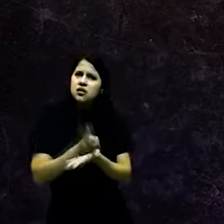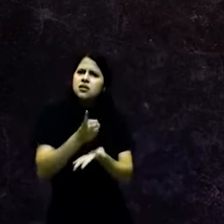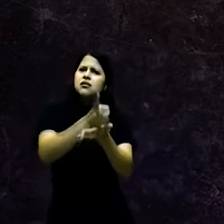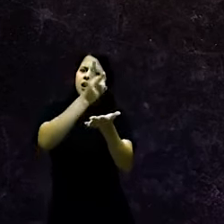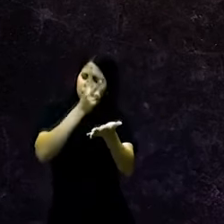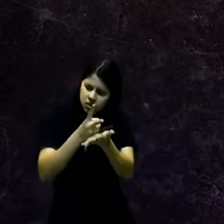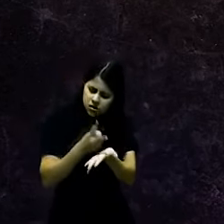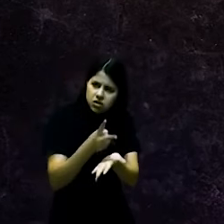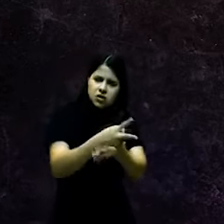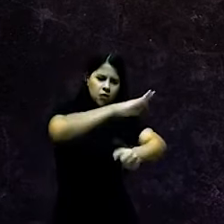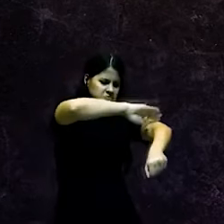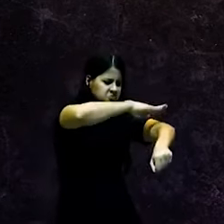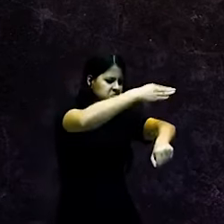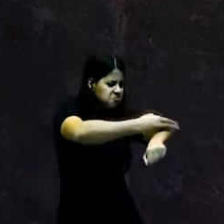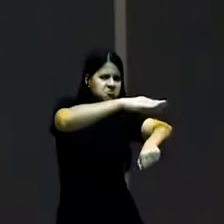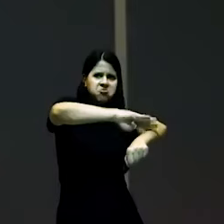continua firme para sempre.